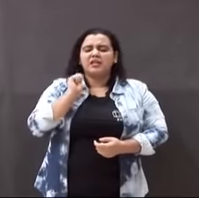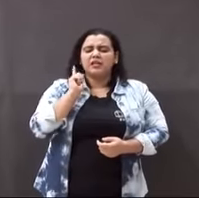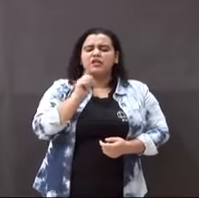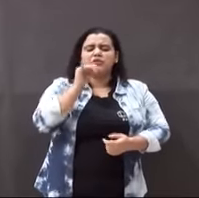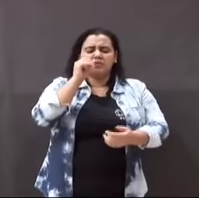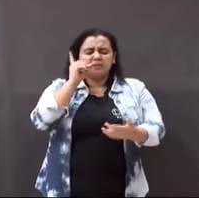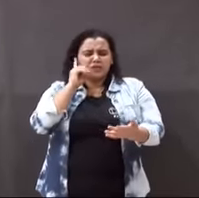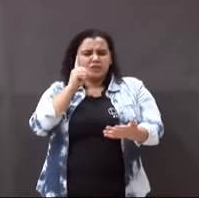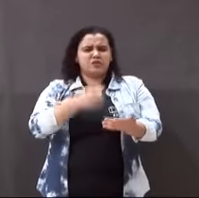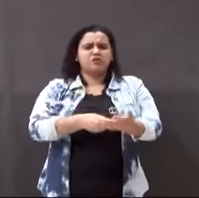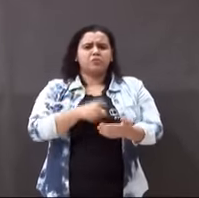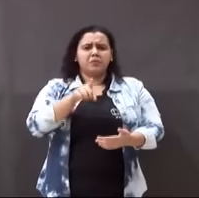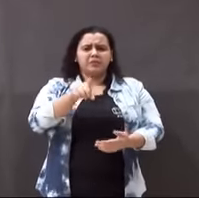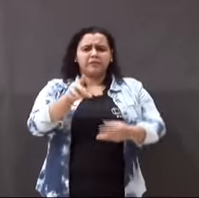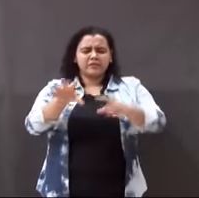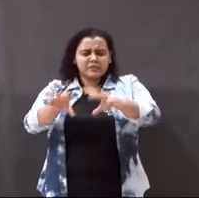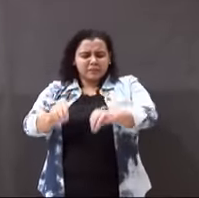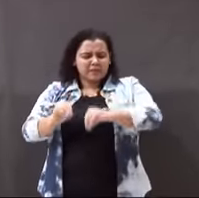Quem mandou você